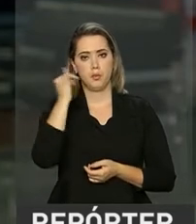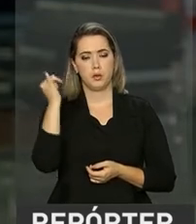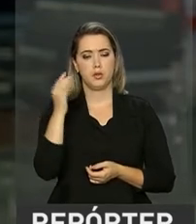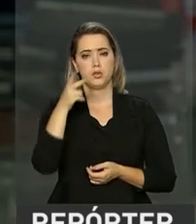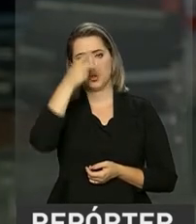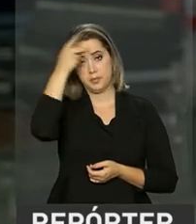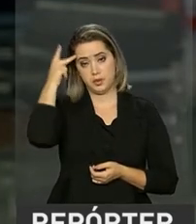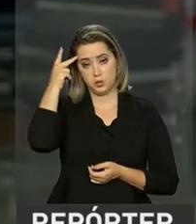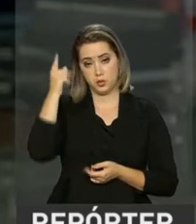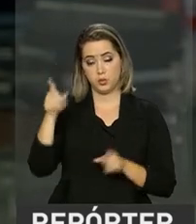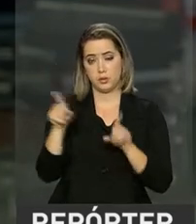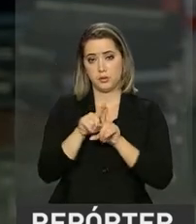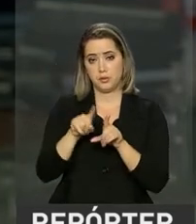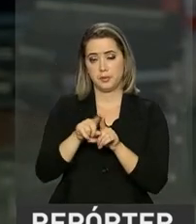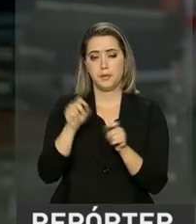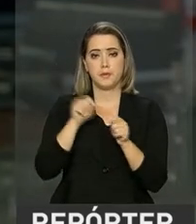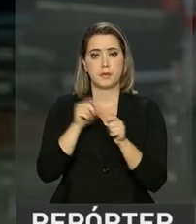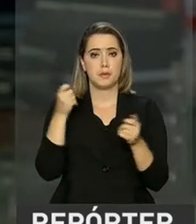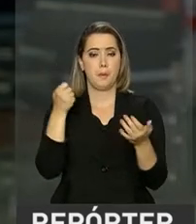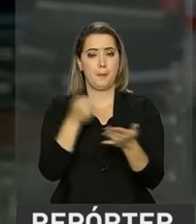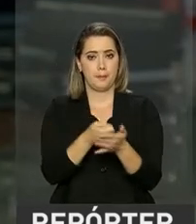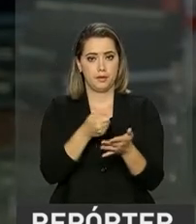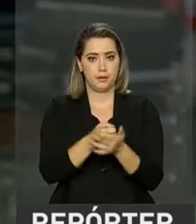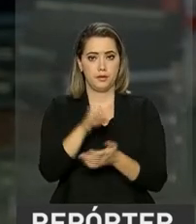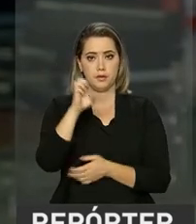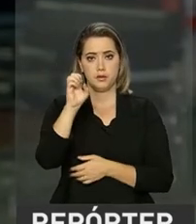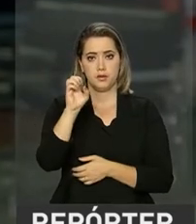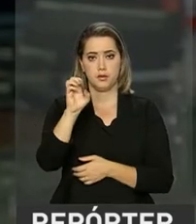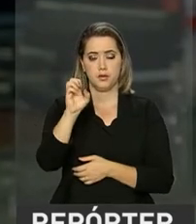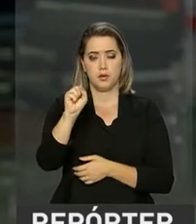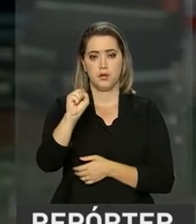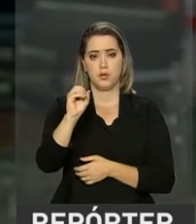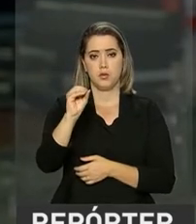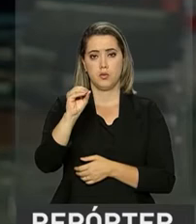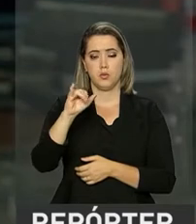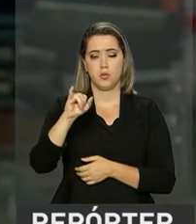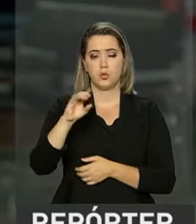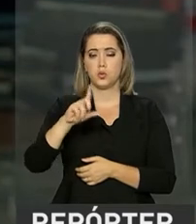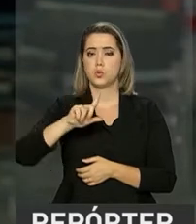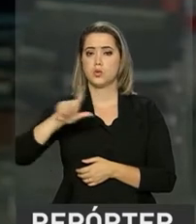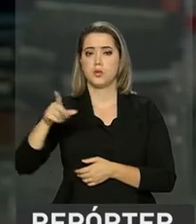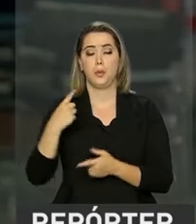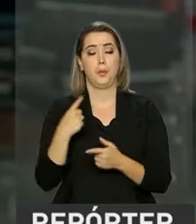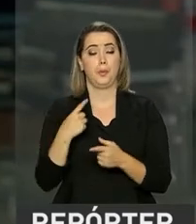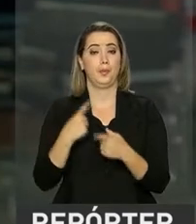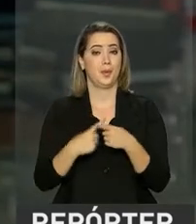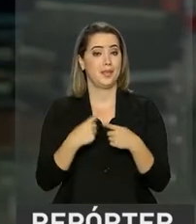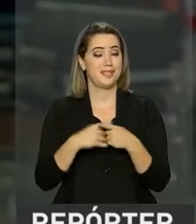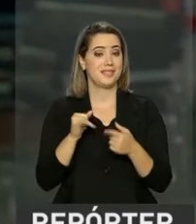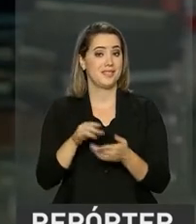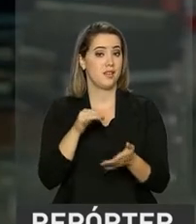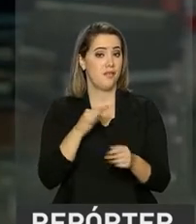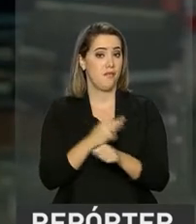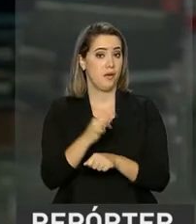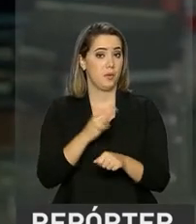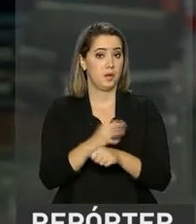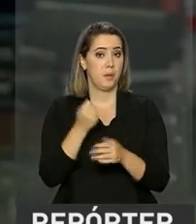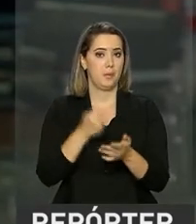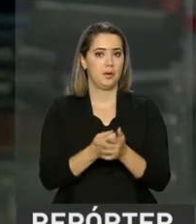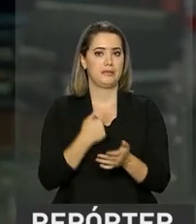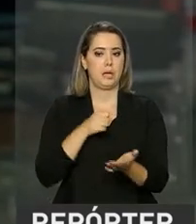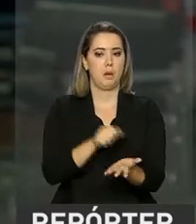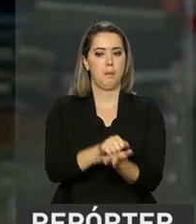patrão também realizar o pagamento da guia do e social referente a maio porque se ele não fizer isso ocorrerá uma